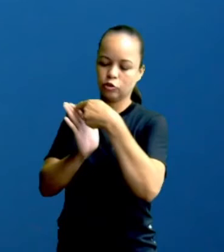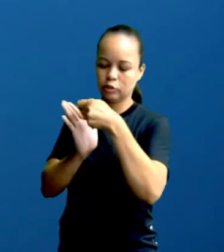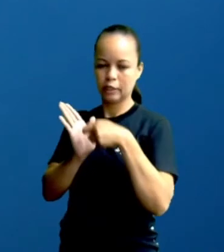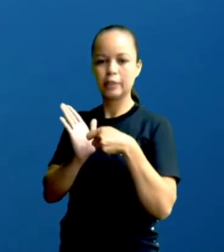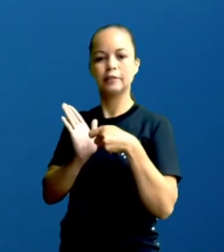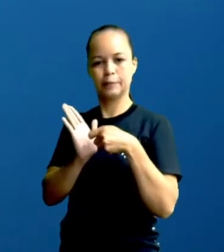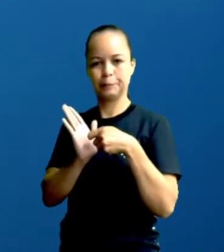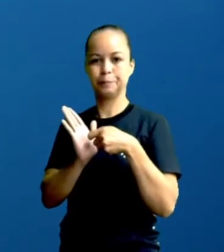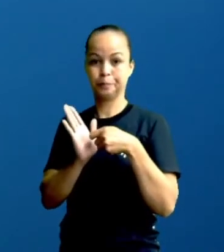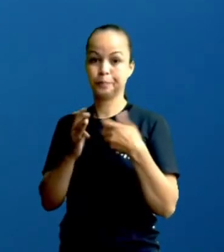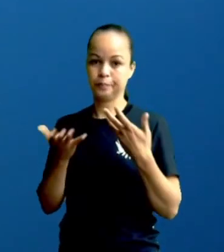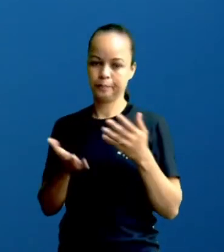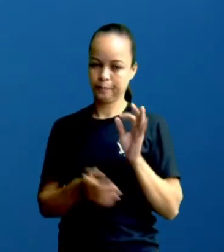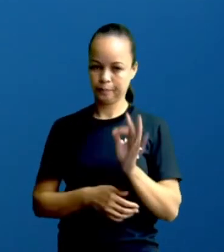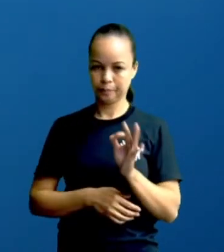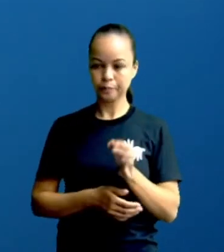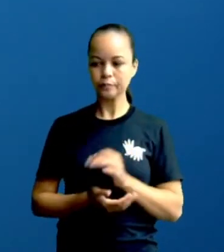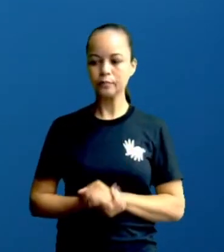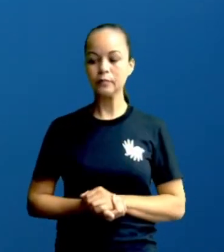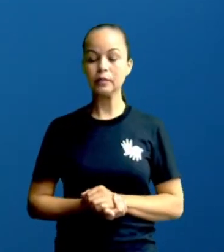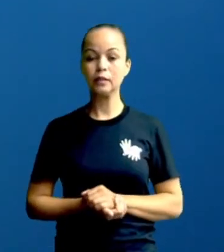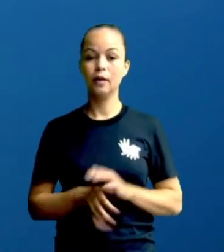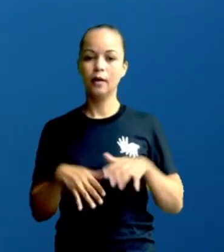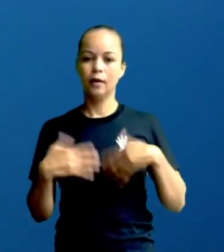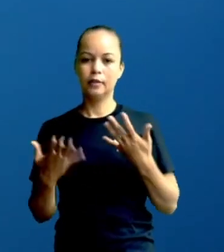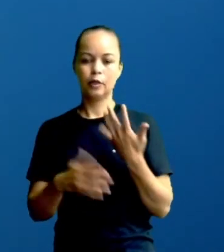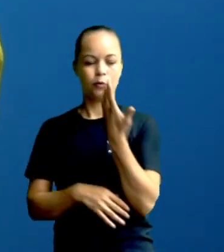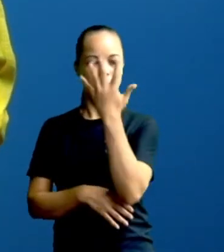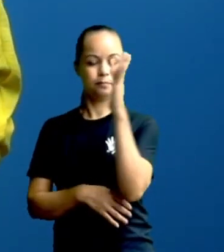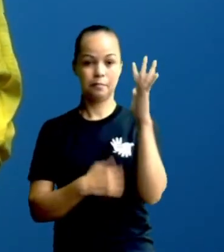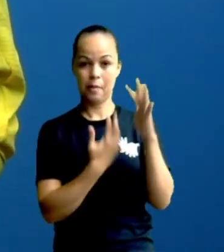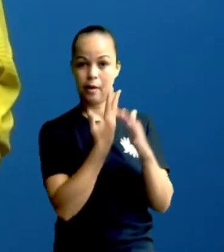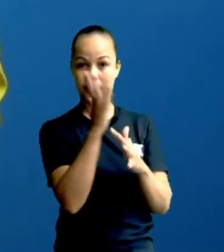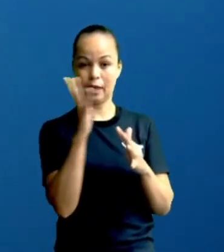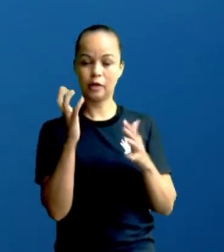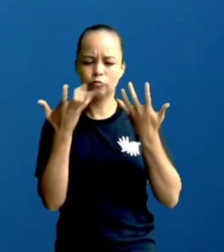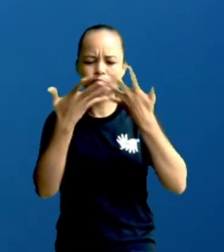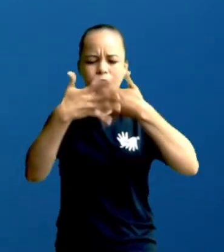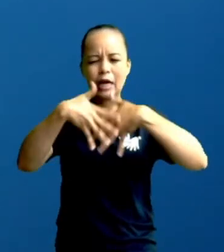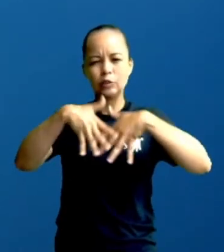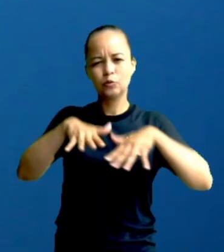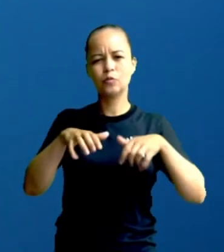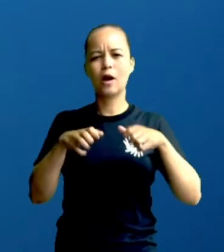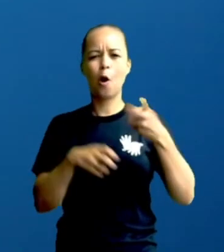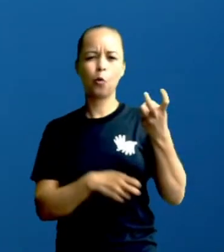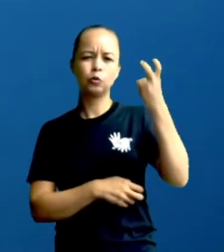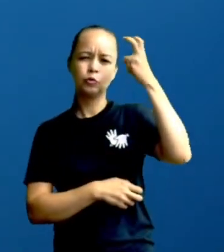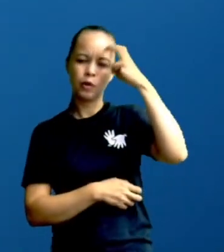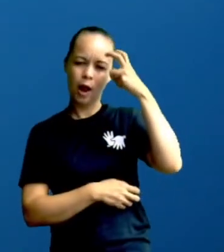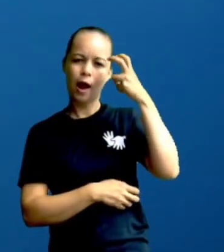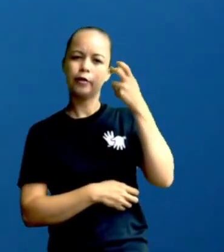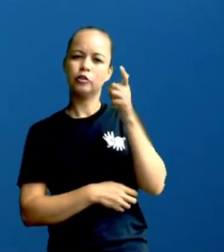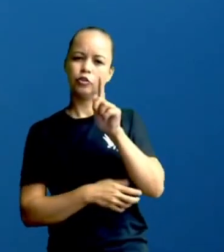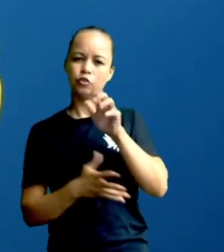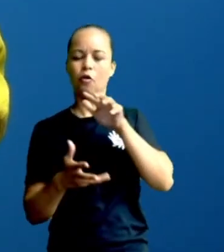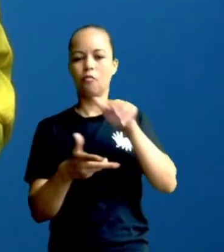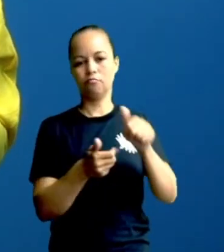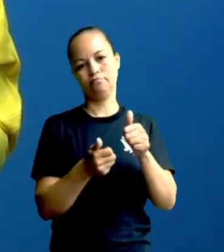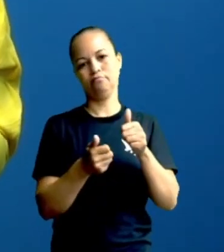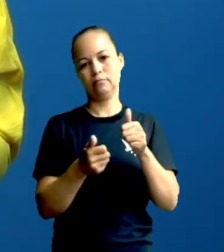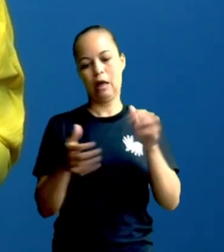pintura. Tá certo? Então, as paisagens naturais, culturais ou geográficas, elas